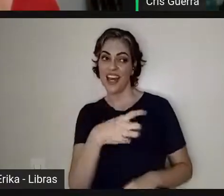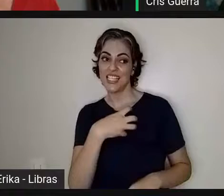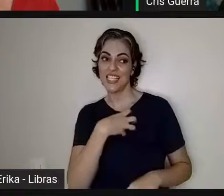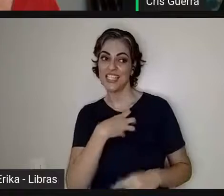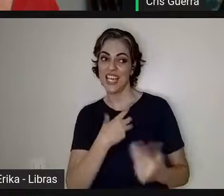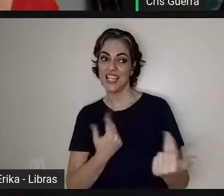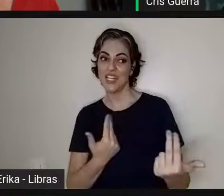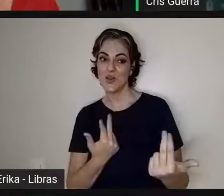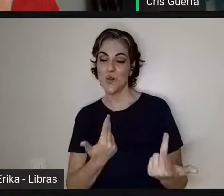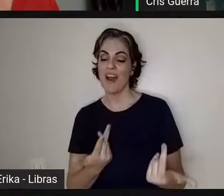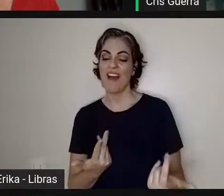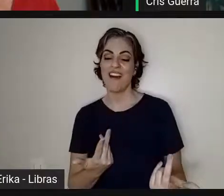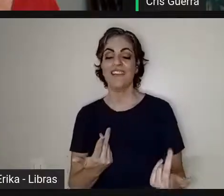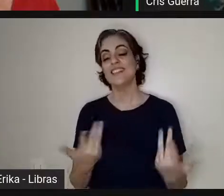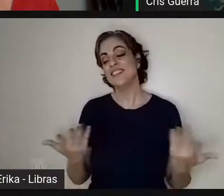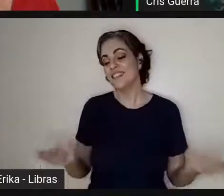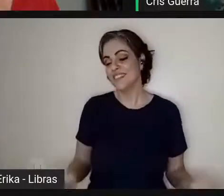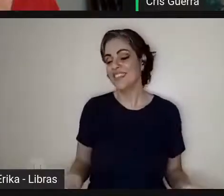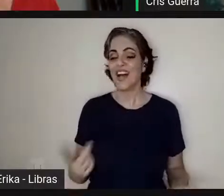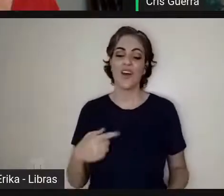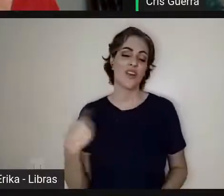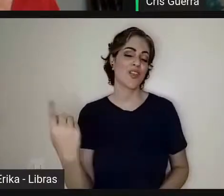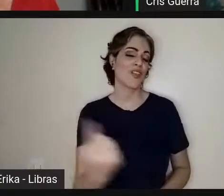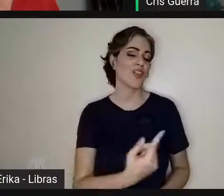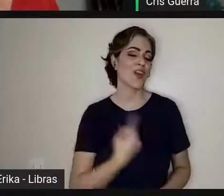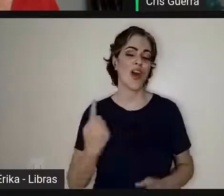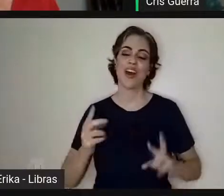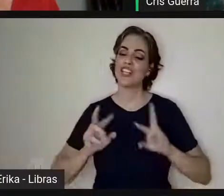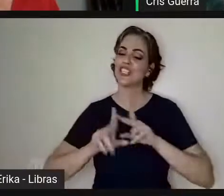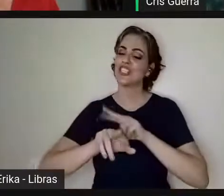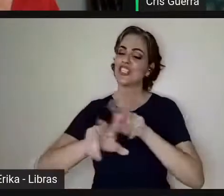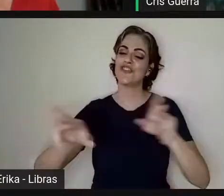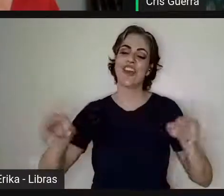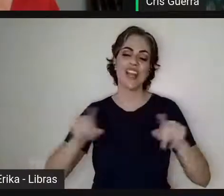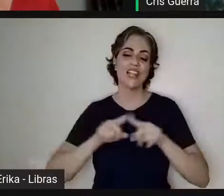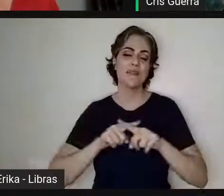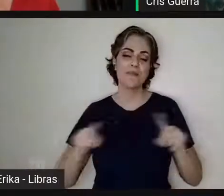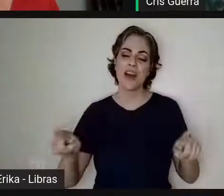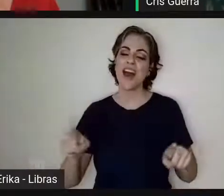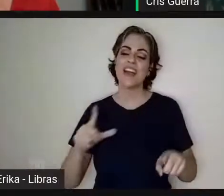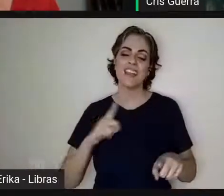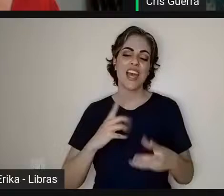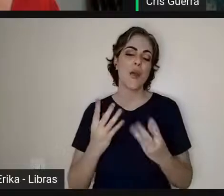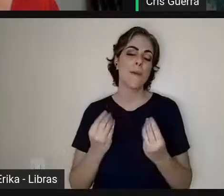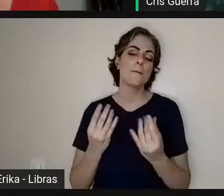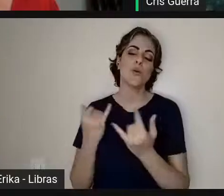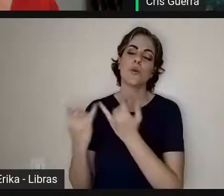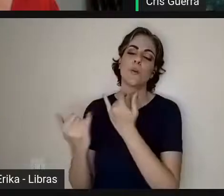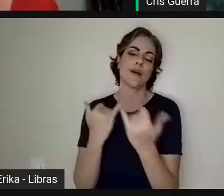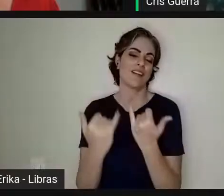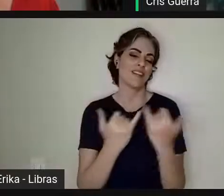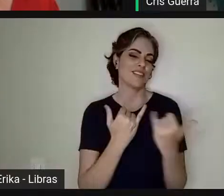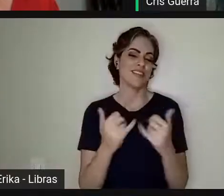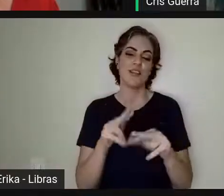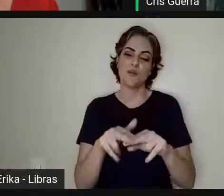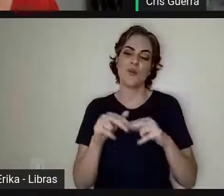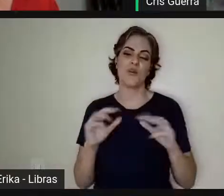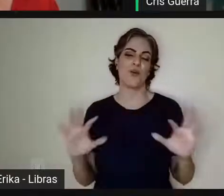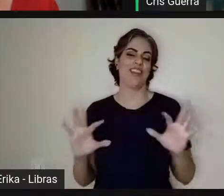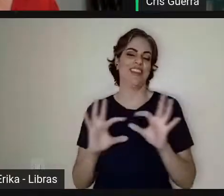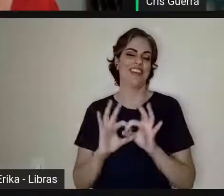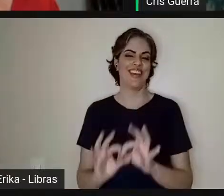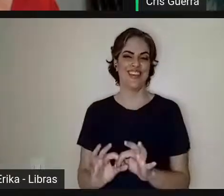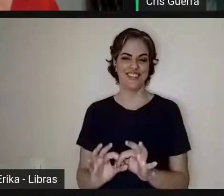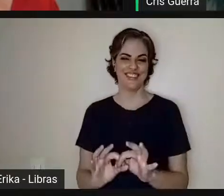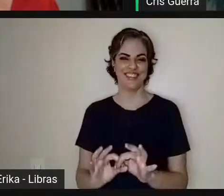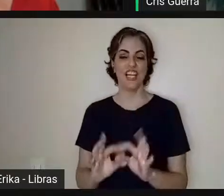muito mais semelhanças, nós temos muito mais semelhanças do que diferenças. São as semelhanças que nos unem. É claro que as diferenças também